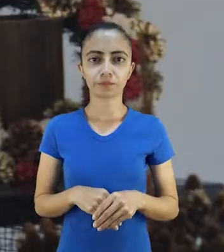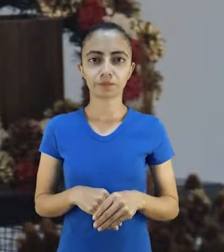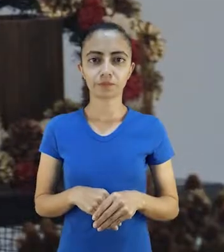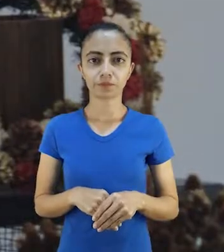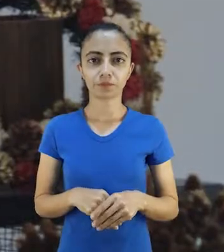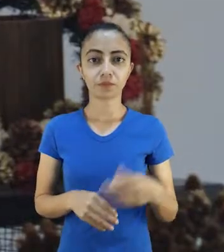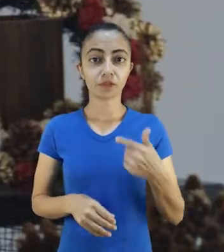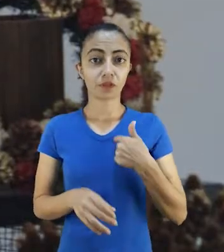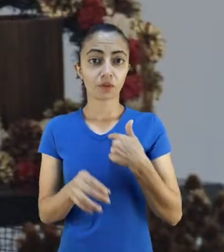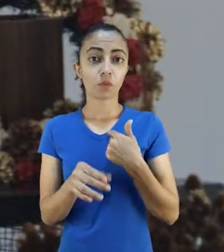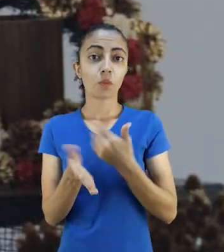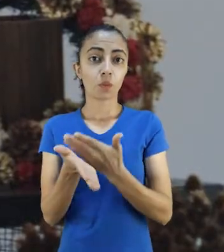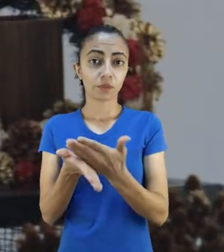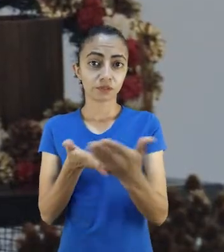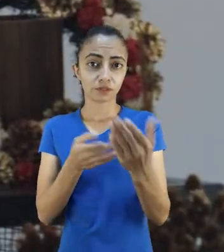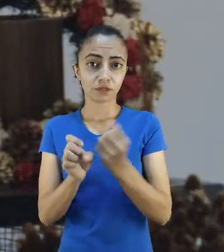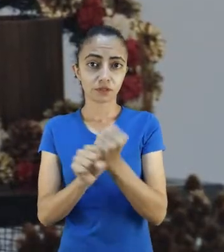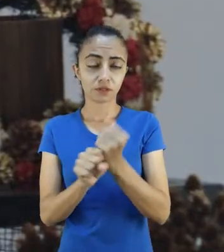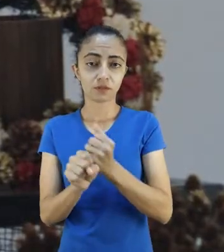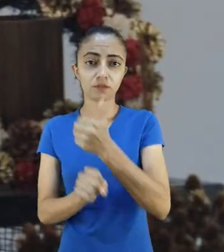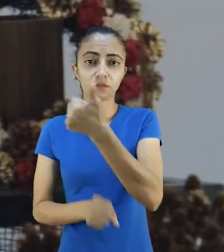Eu comecei em 85.